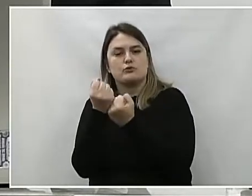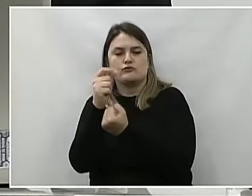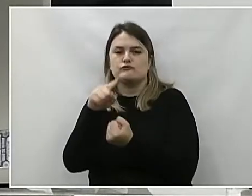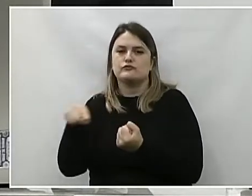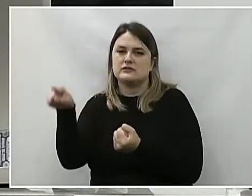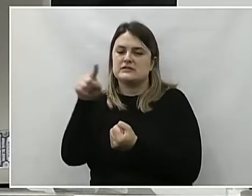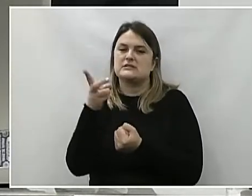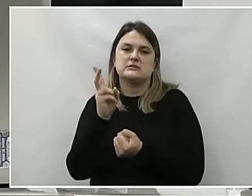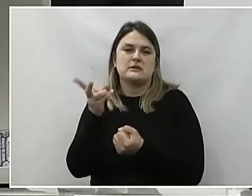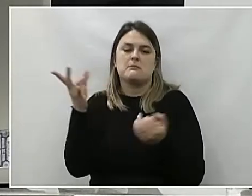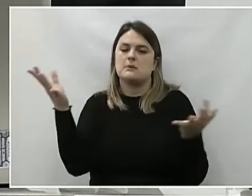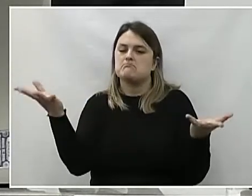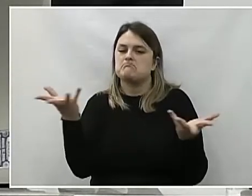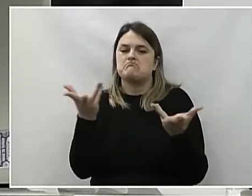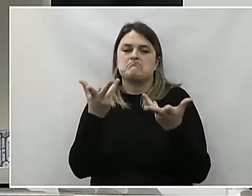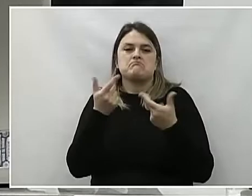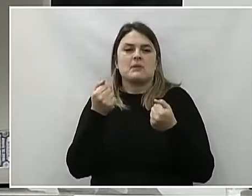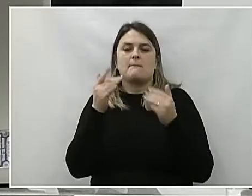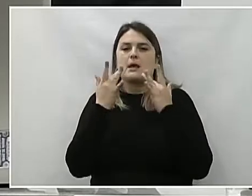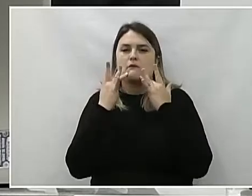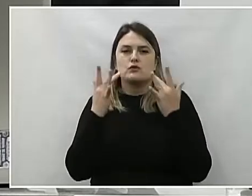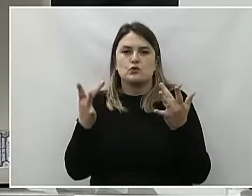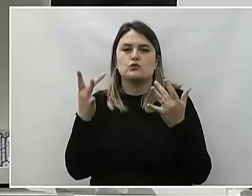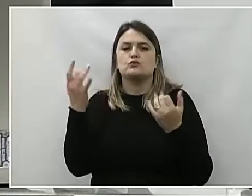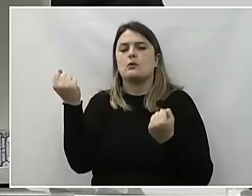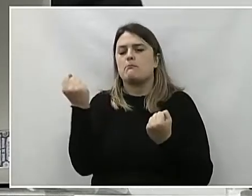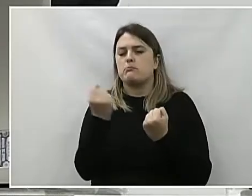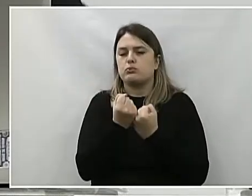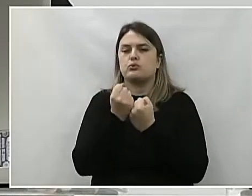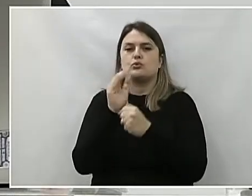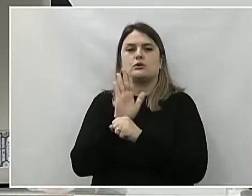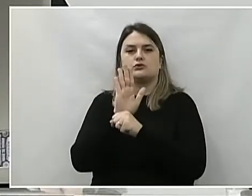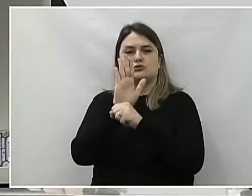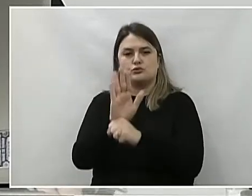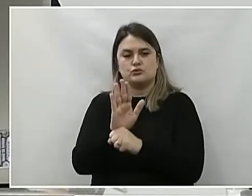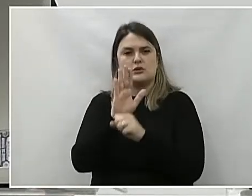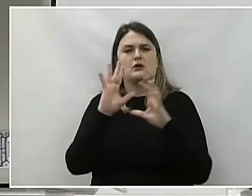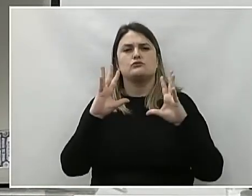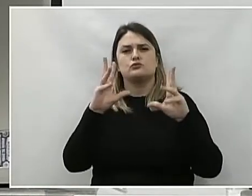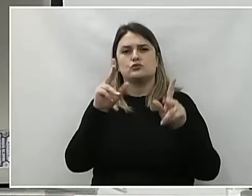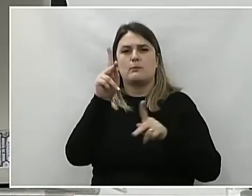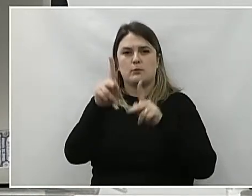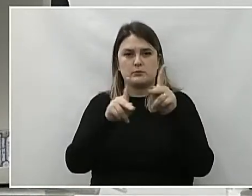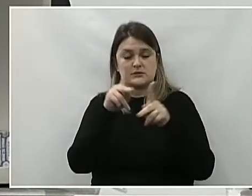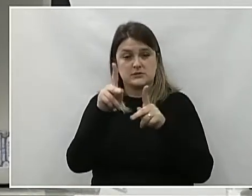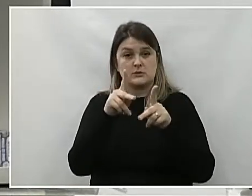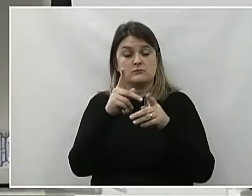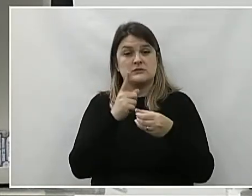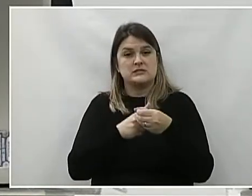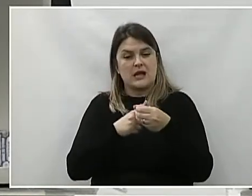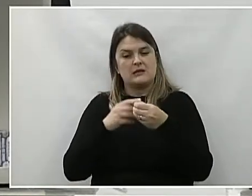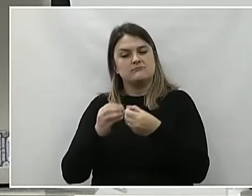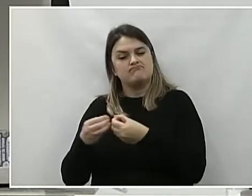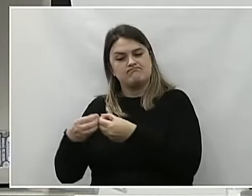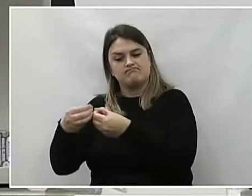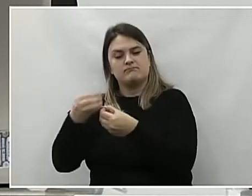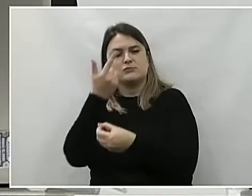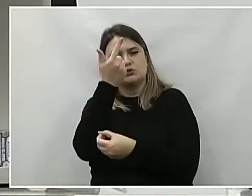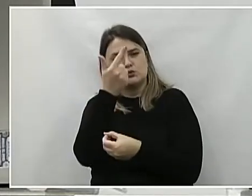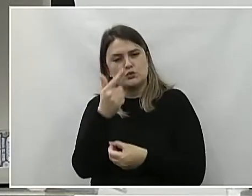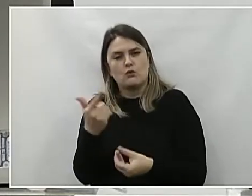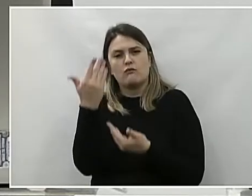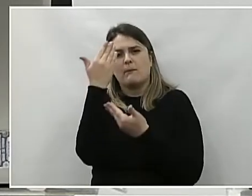sempre estão ali presente para estar ajudando toda a nossa população da região então mais uma vez